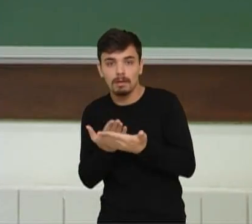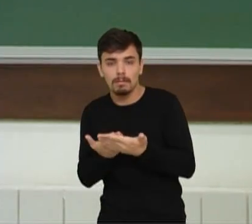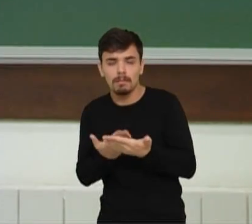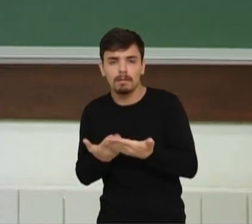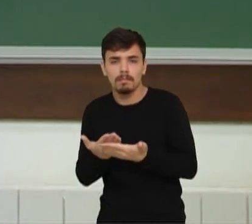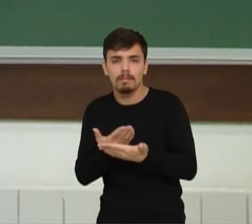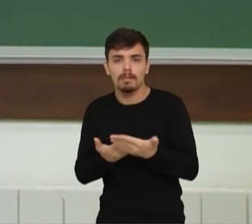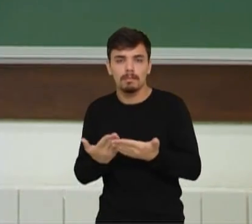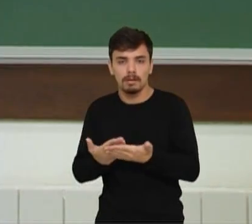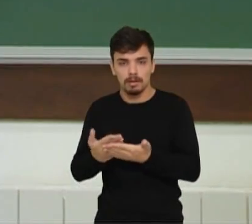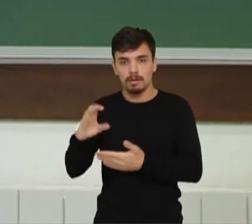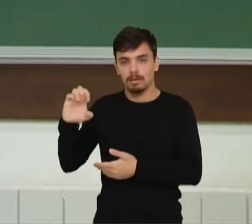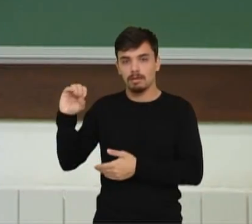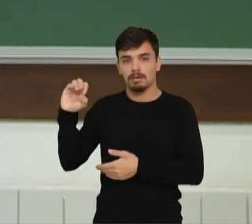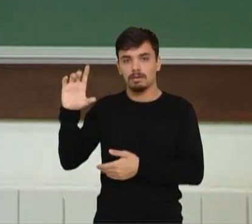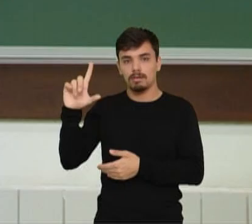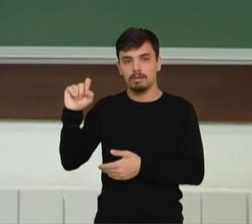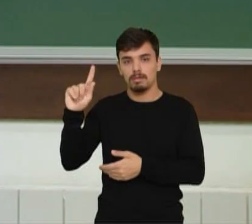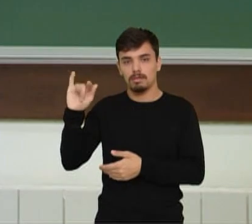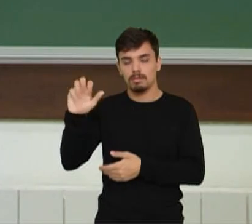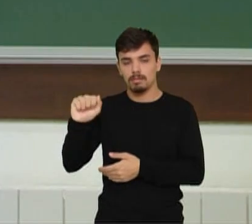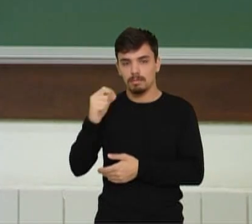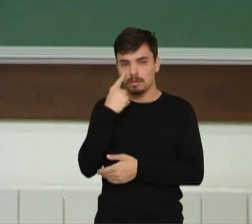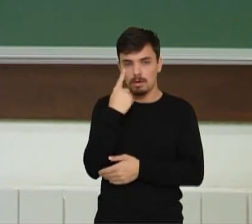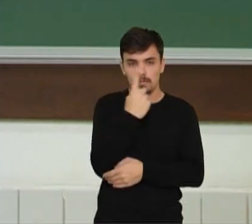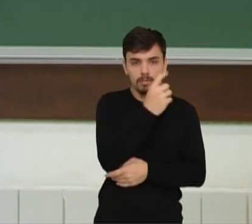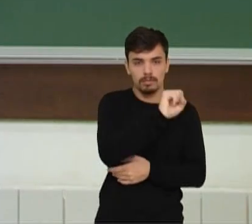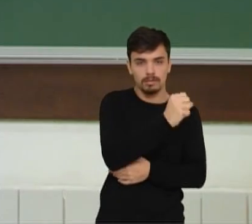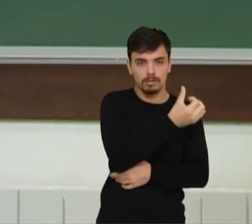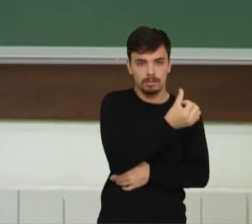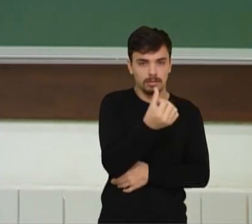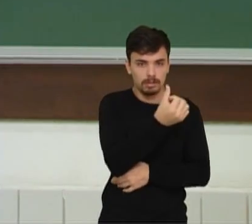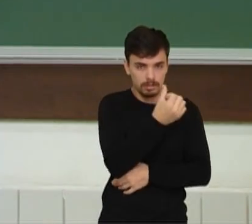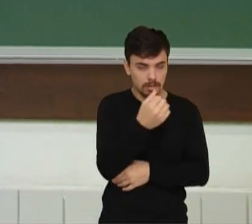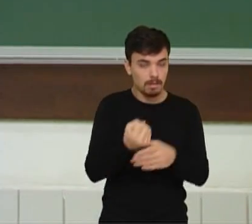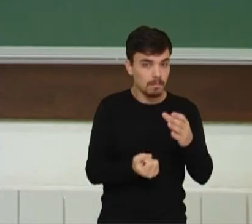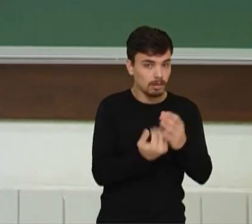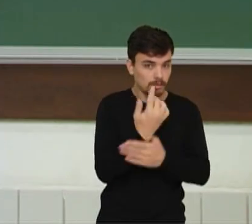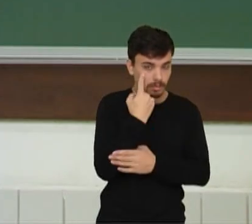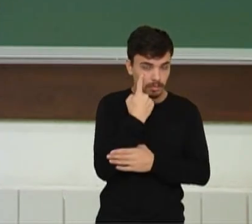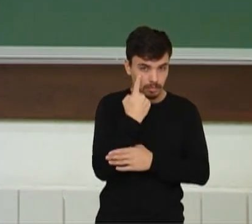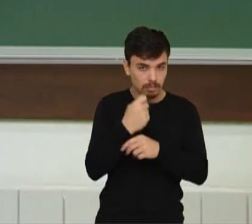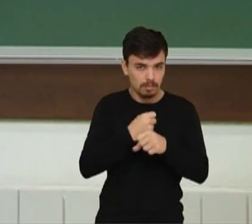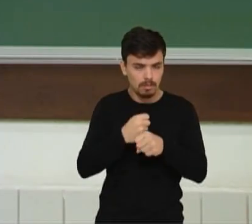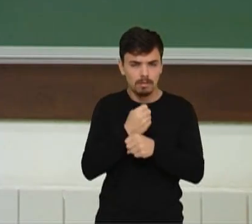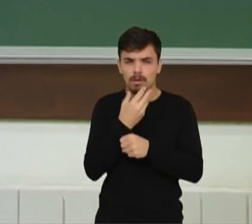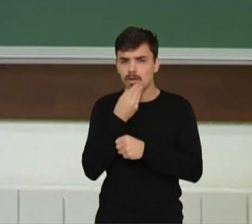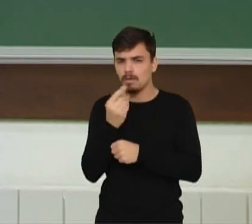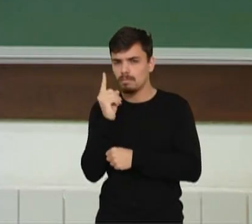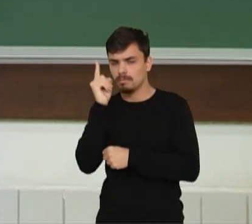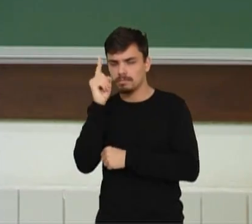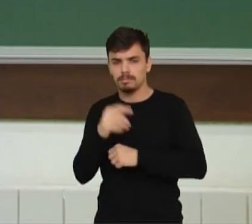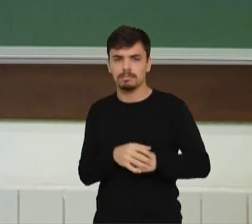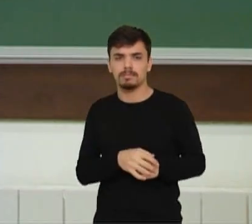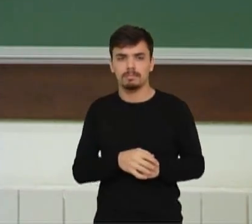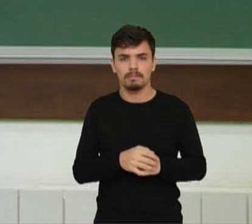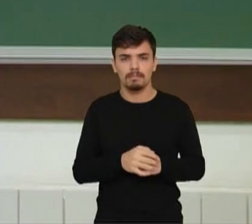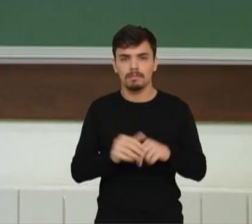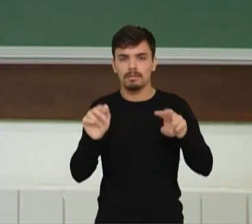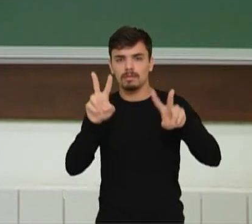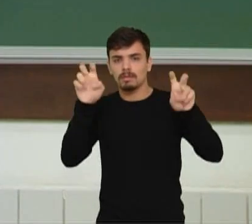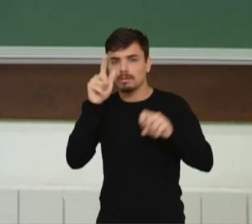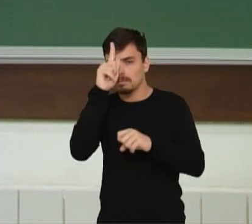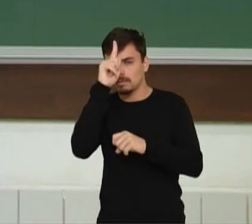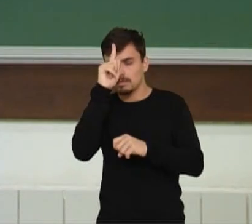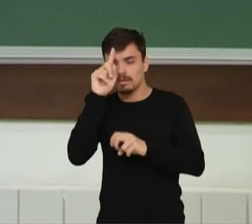em 1866 por Ernest Haeckel, né, no livro dele. Ele ligou e falou que esse termo, né, no grego ali, quer dizer